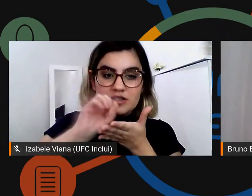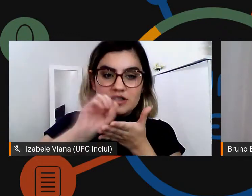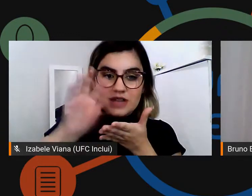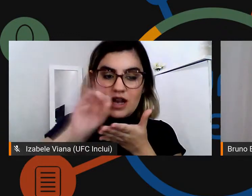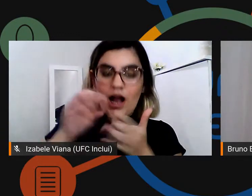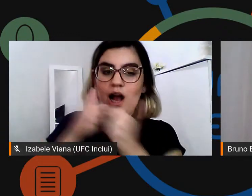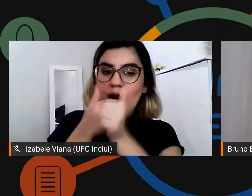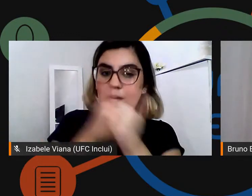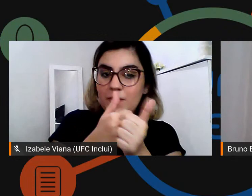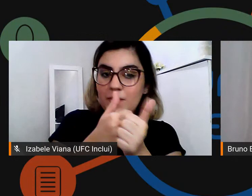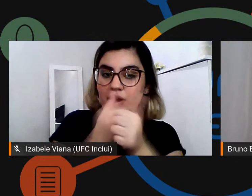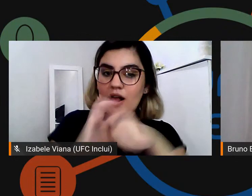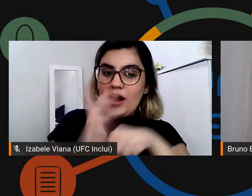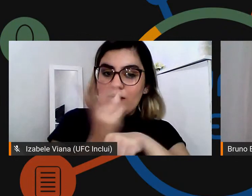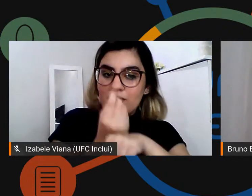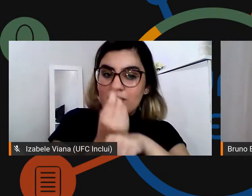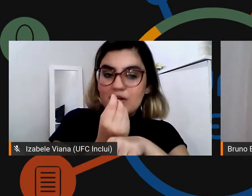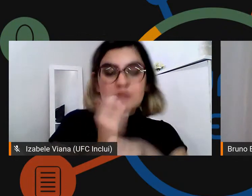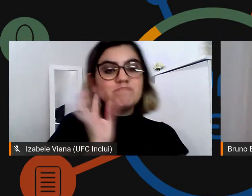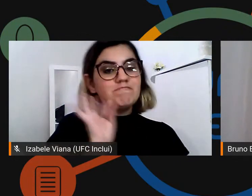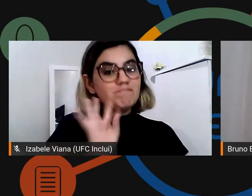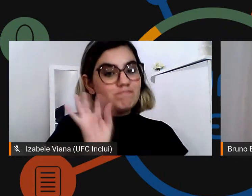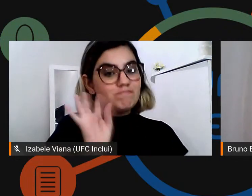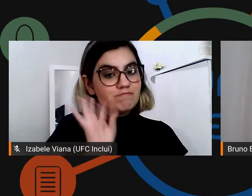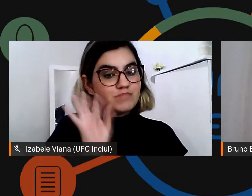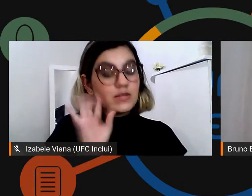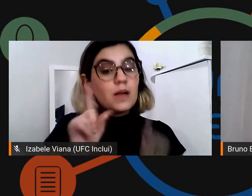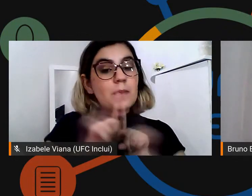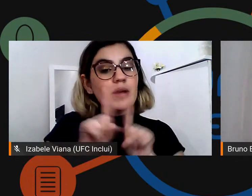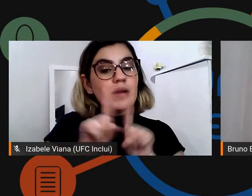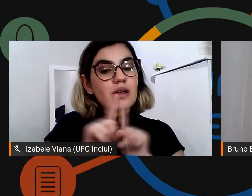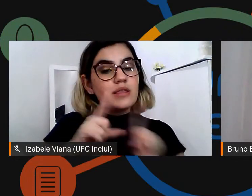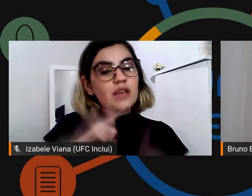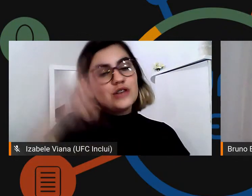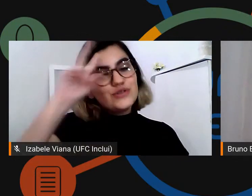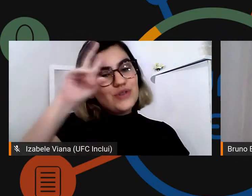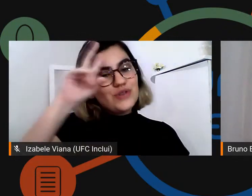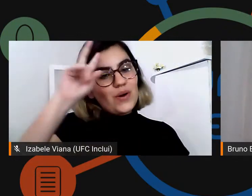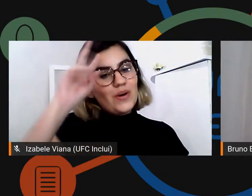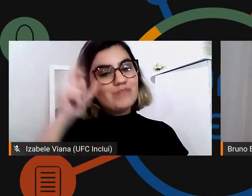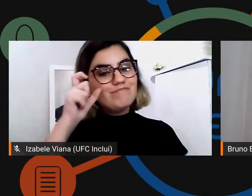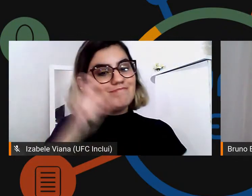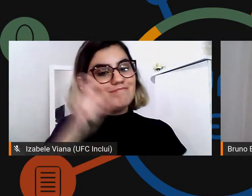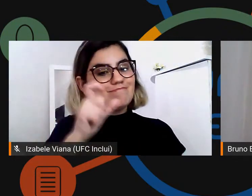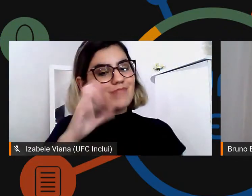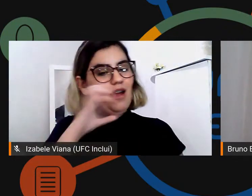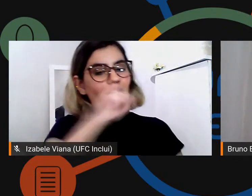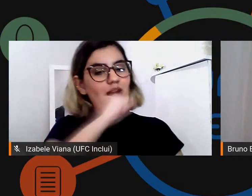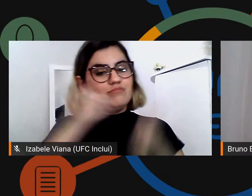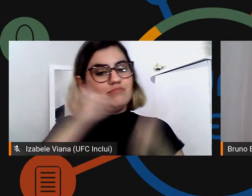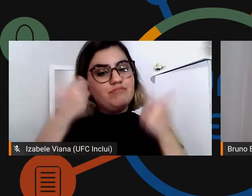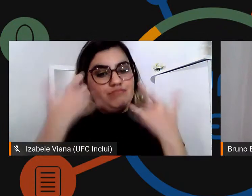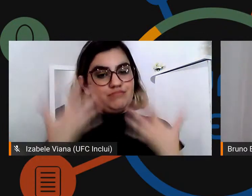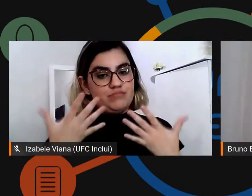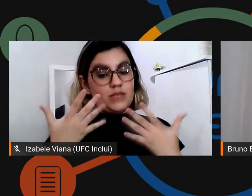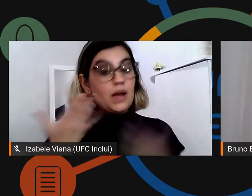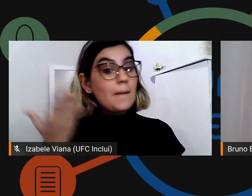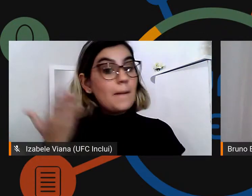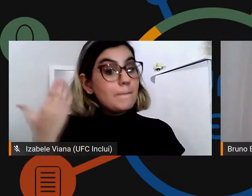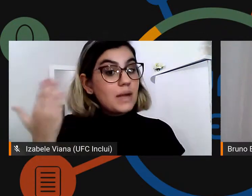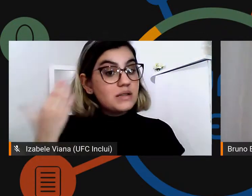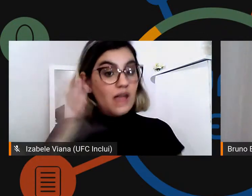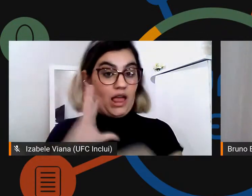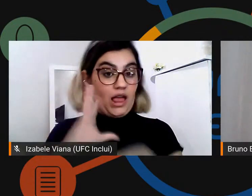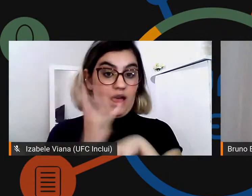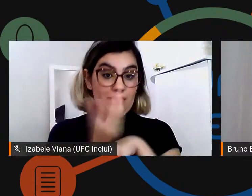legal acompanhar o evento, que tem uma história até curiosa que eu queria falar rapidamente sobre ela. Na época, o evento era tarde, um dos dias